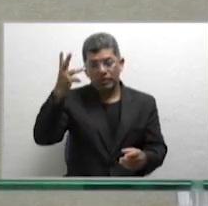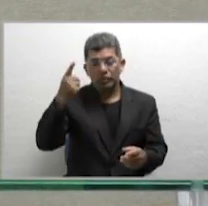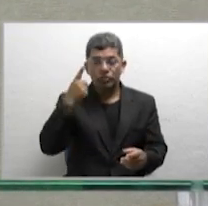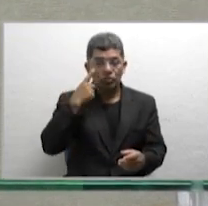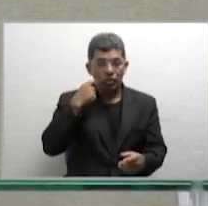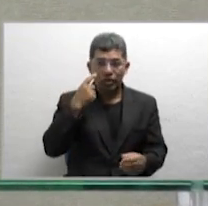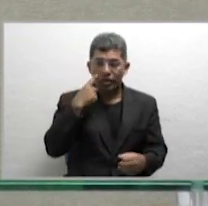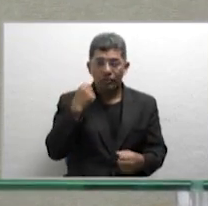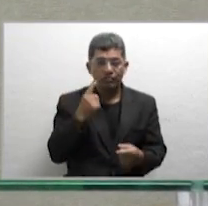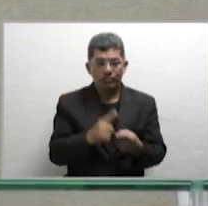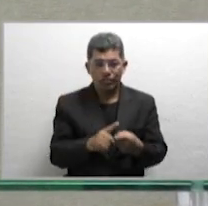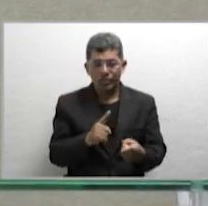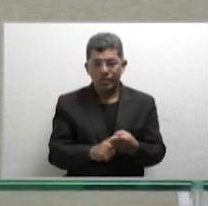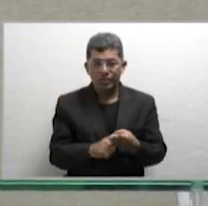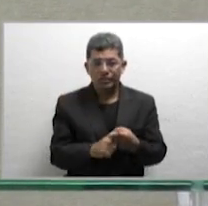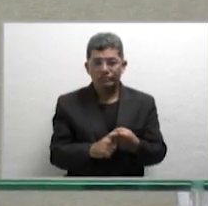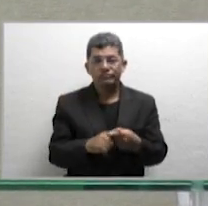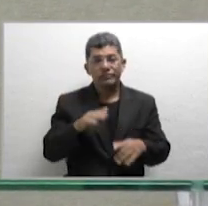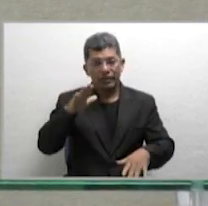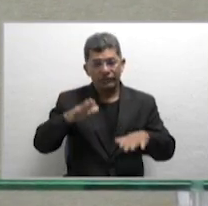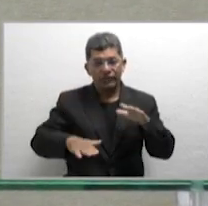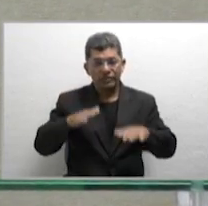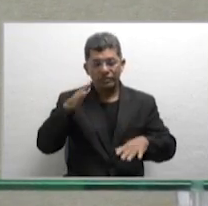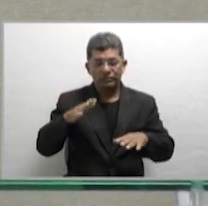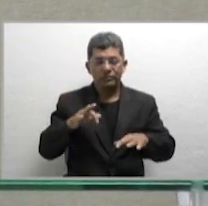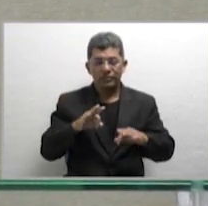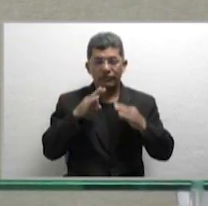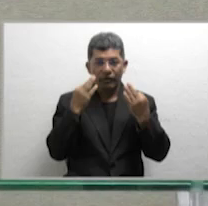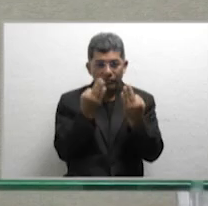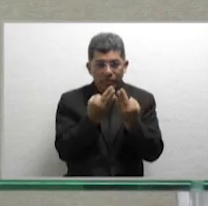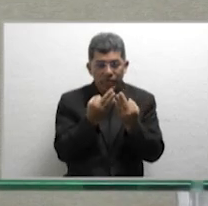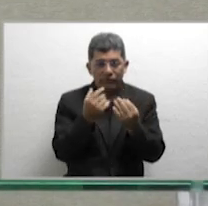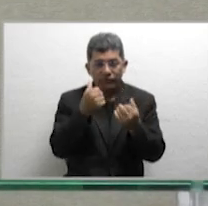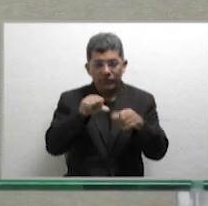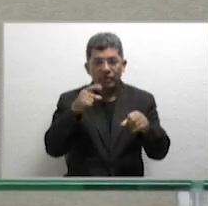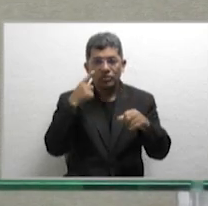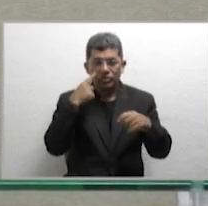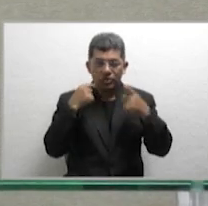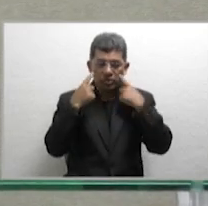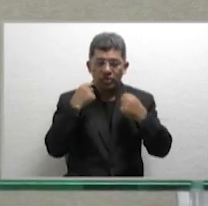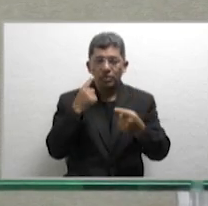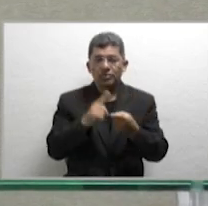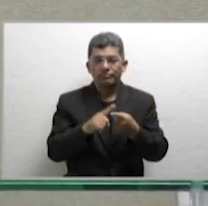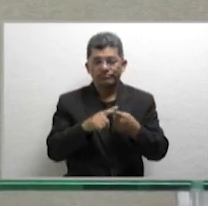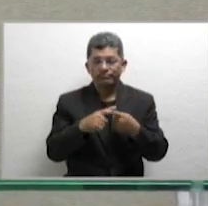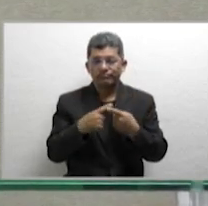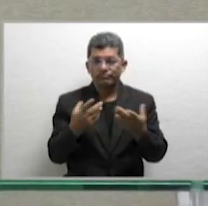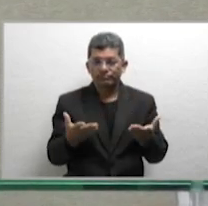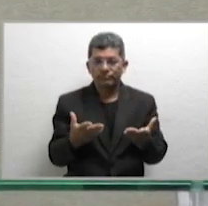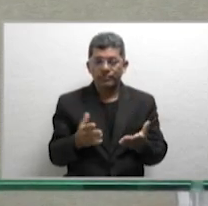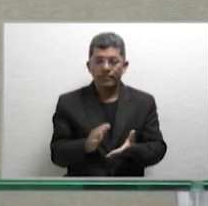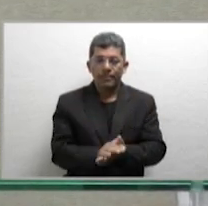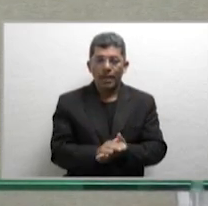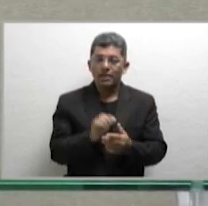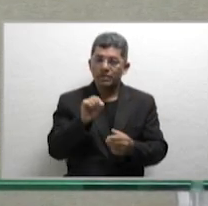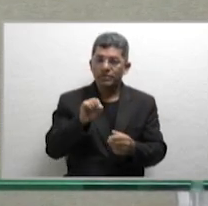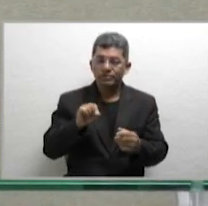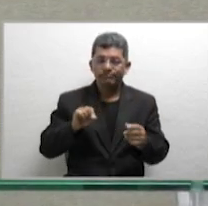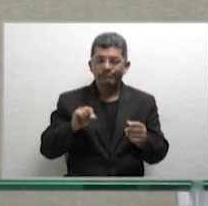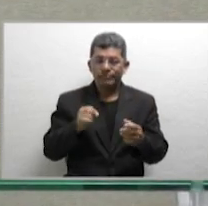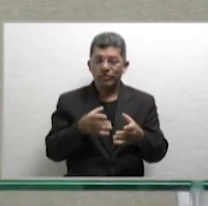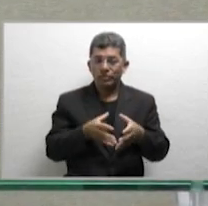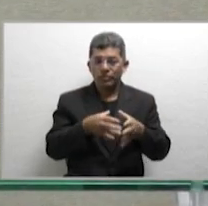chorar por parte de nossa família que está sendo dizimada, está sendo ceifada por conta do